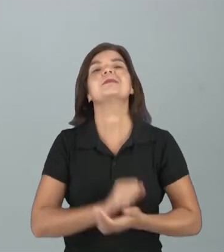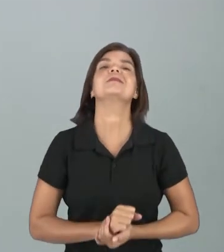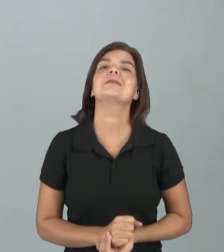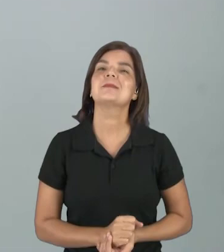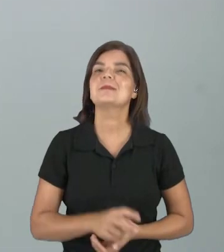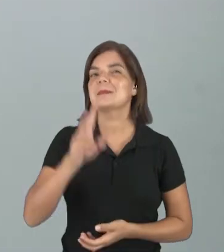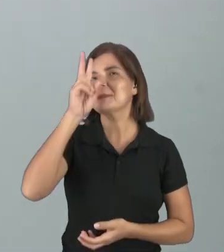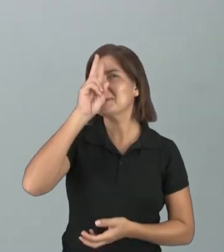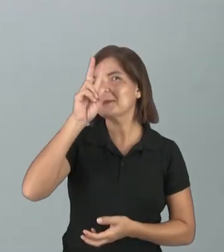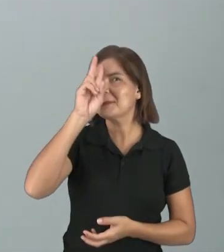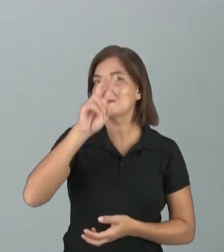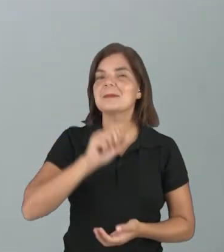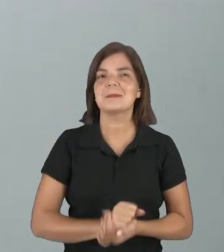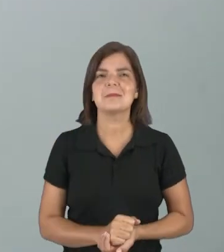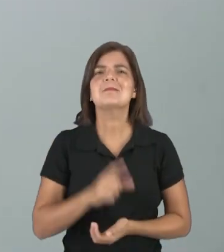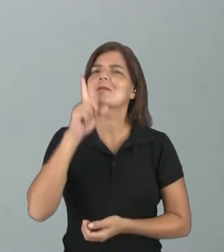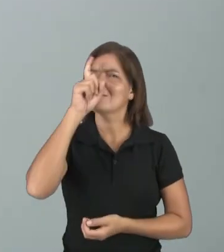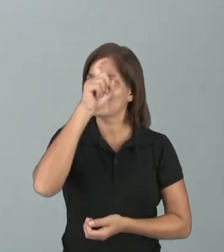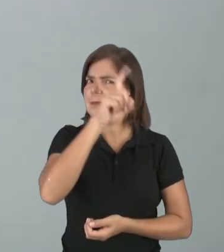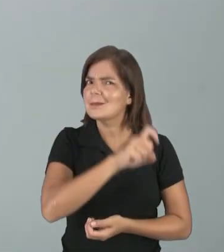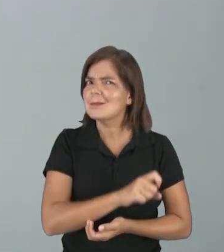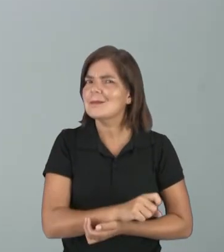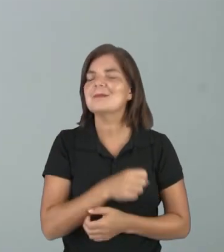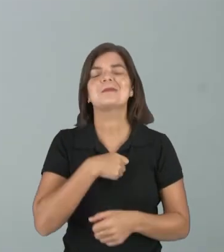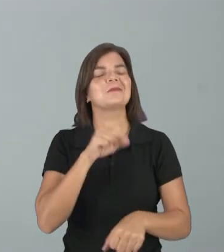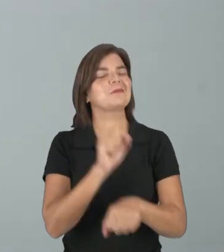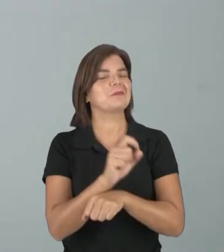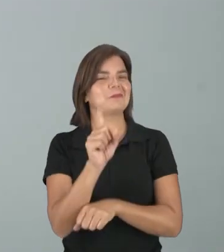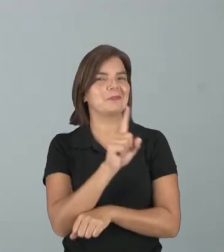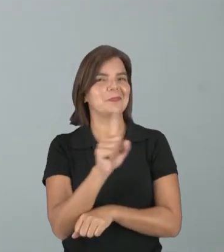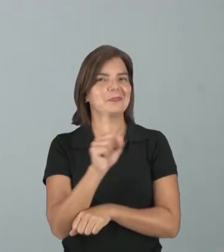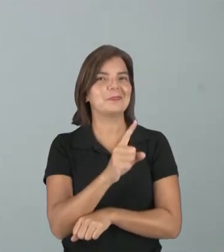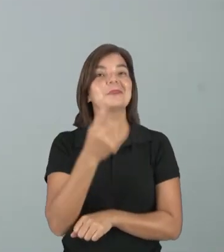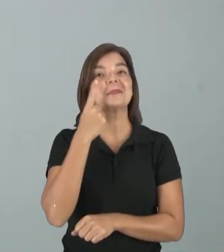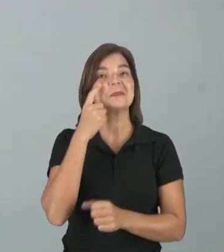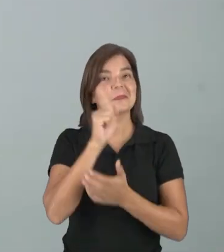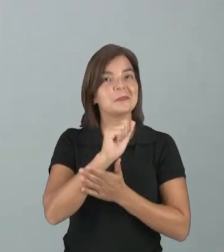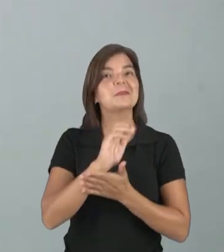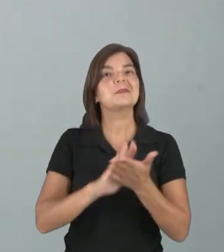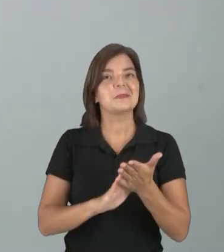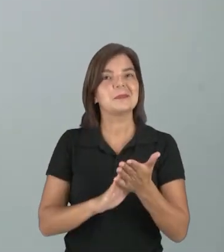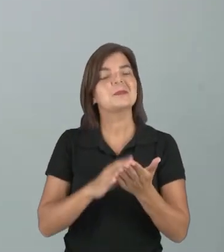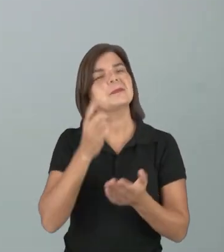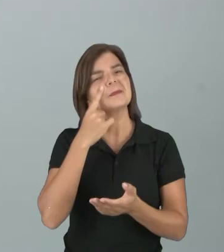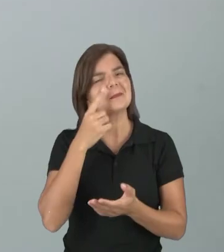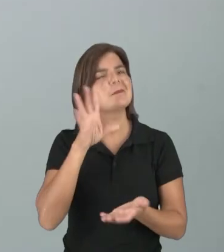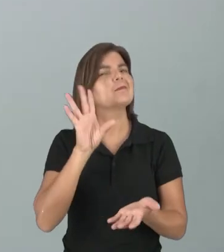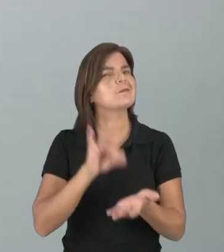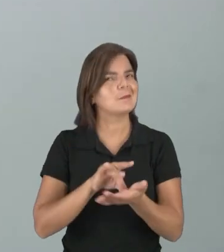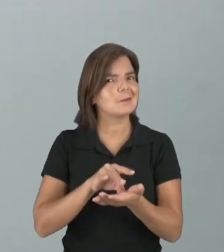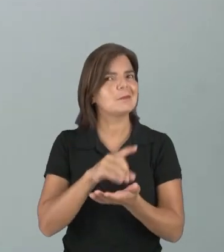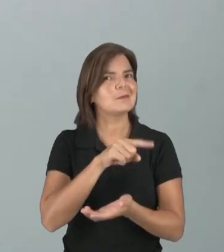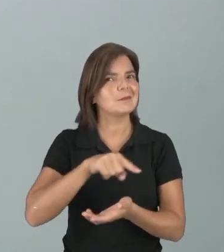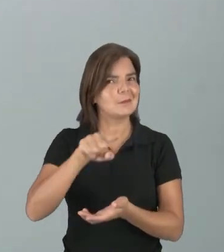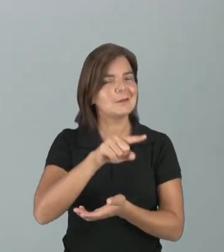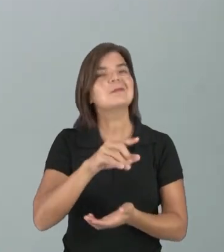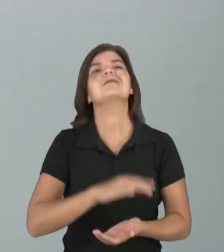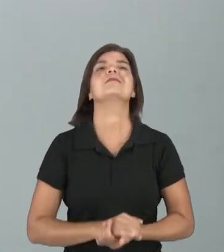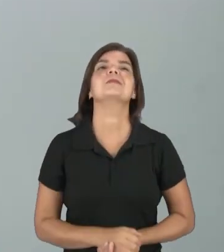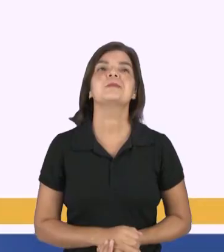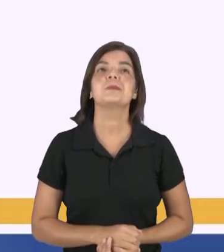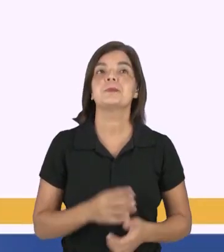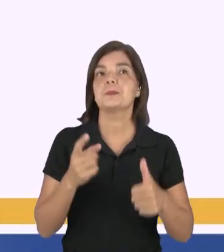gente lembraram ficou difícil Espero que não vamos algumas atividades ver se realmente você tá